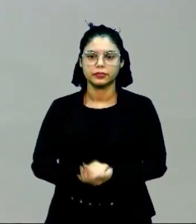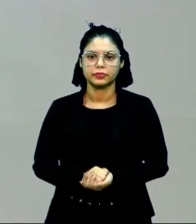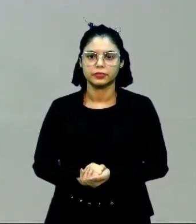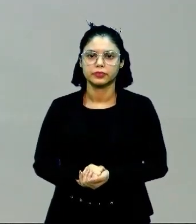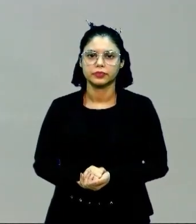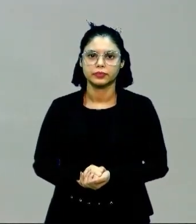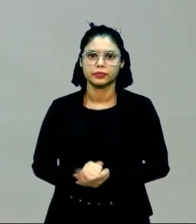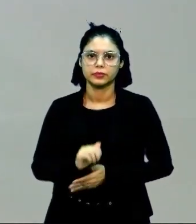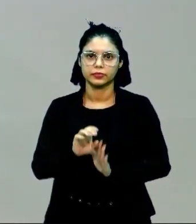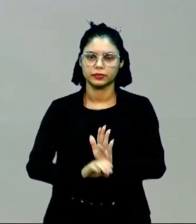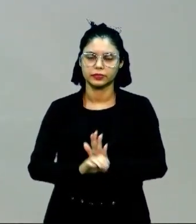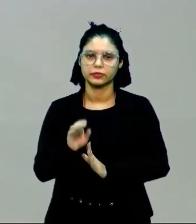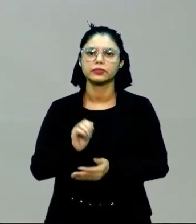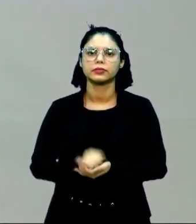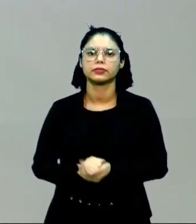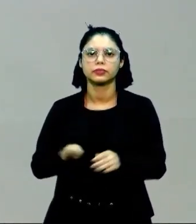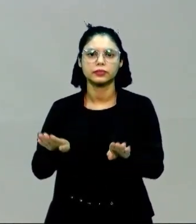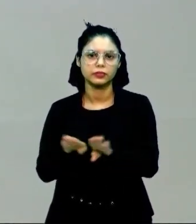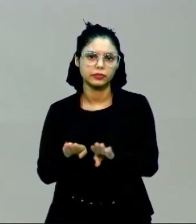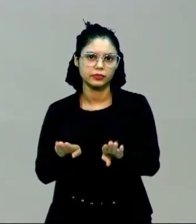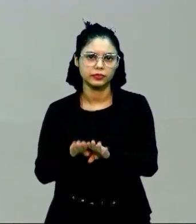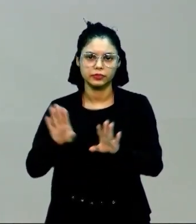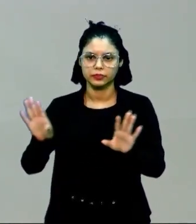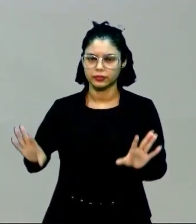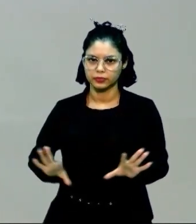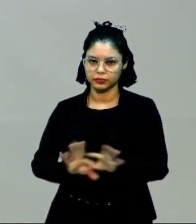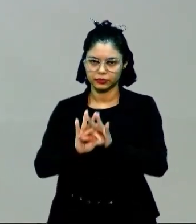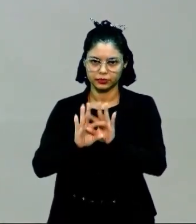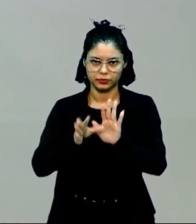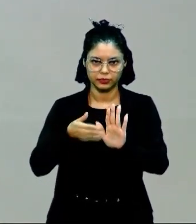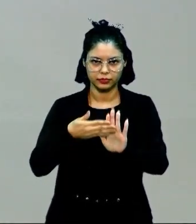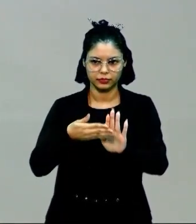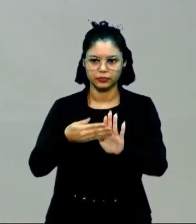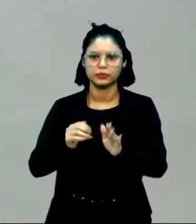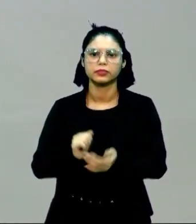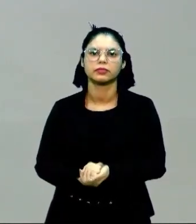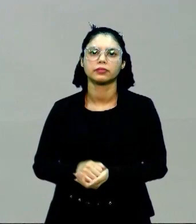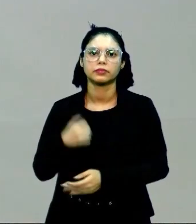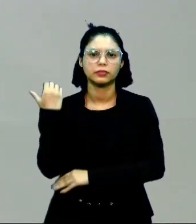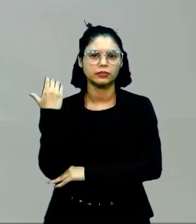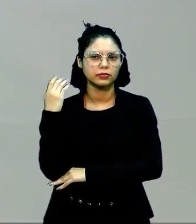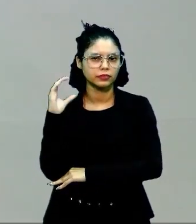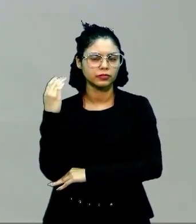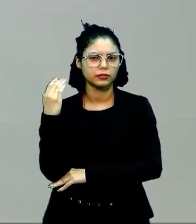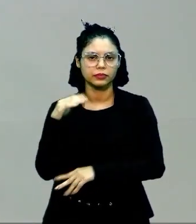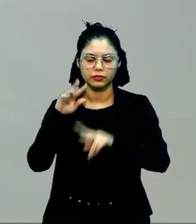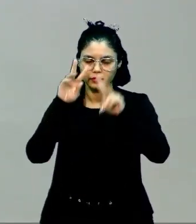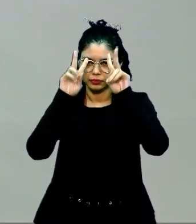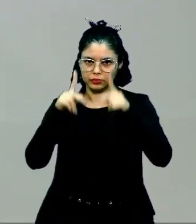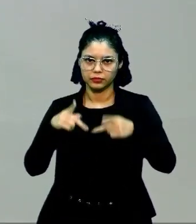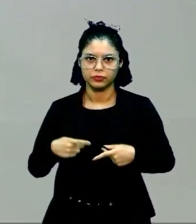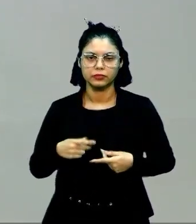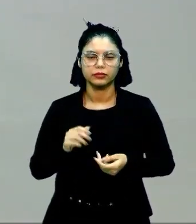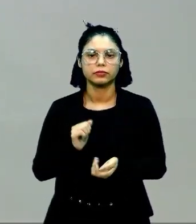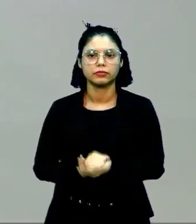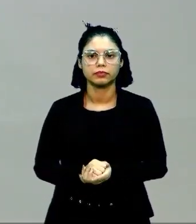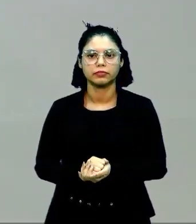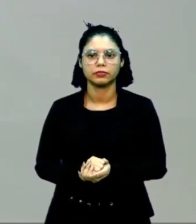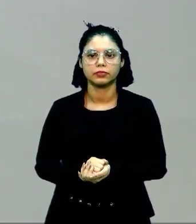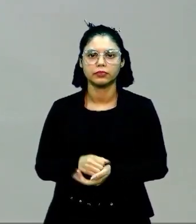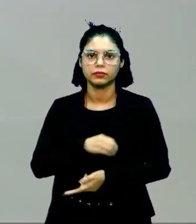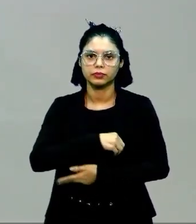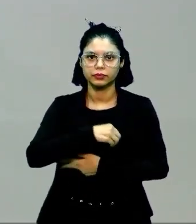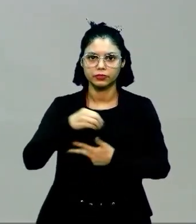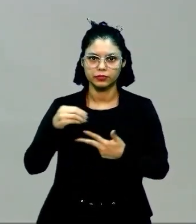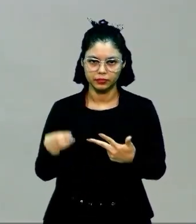nesse componente curricular que integra a prova de Ciências Humanas no Exame Nacional do Ensino Médio,